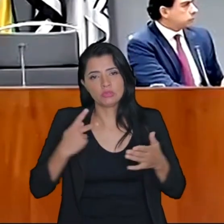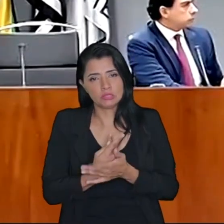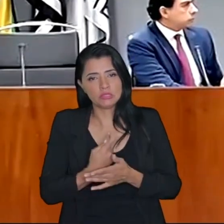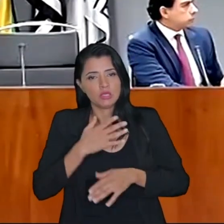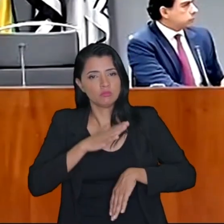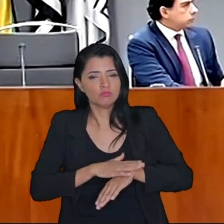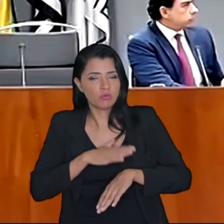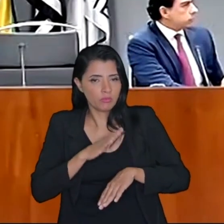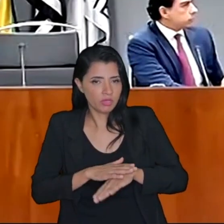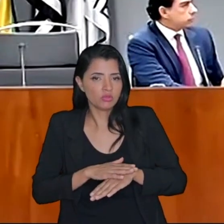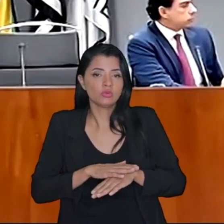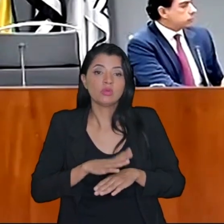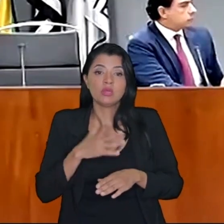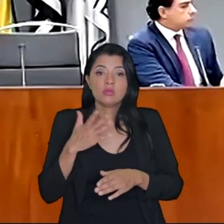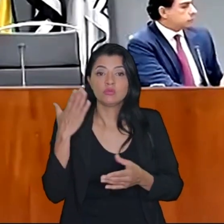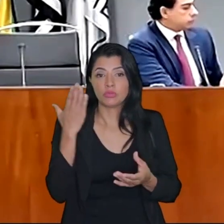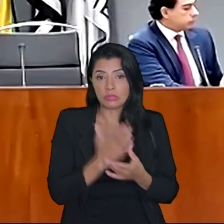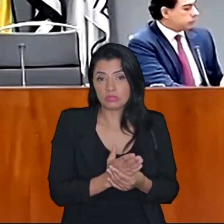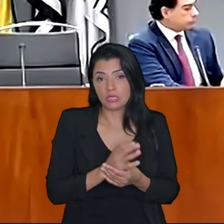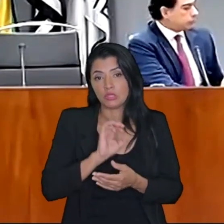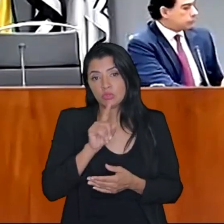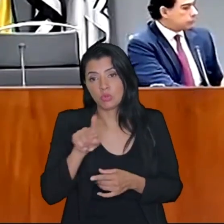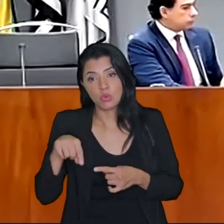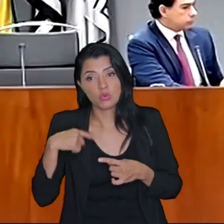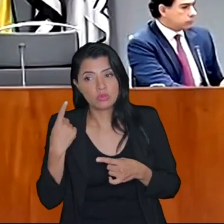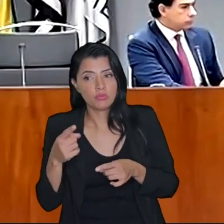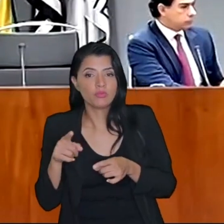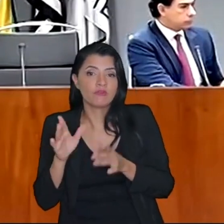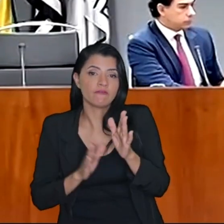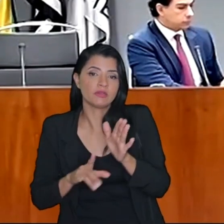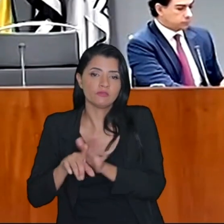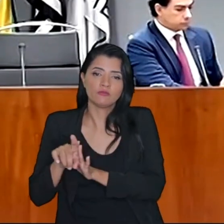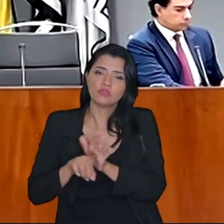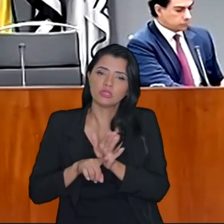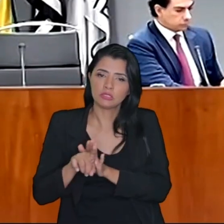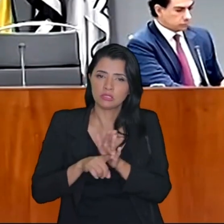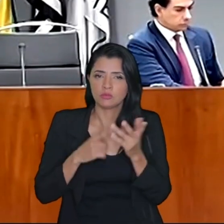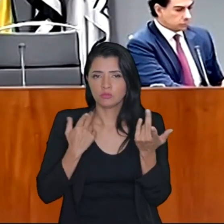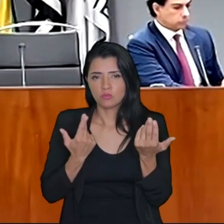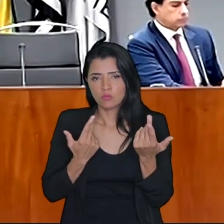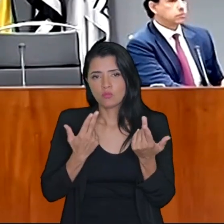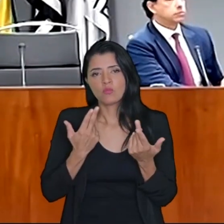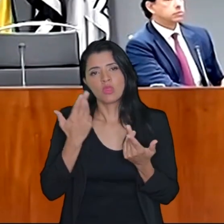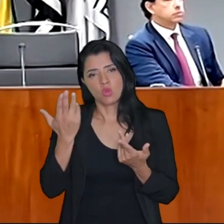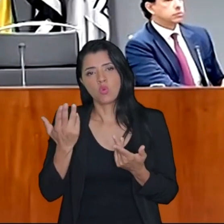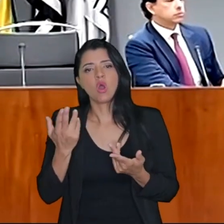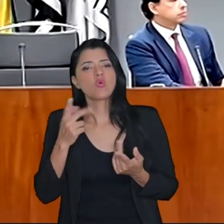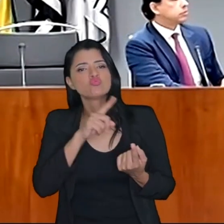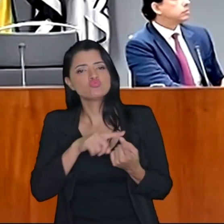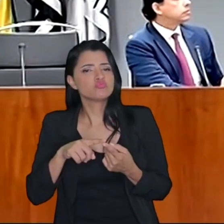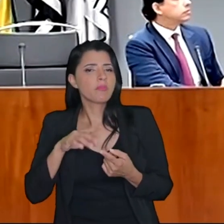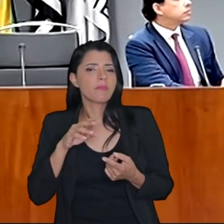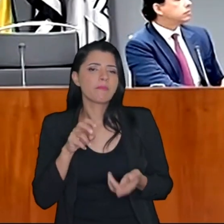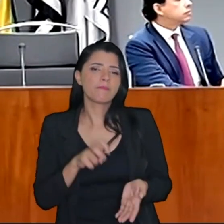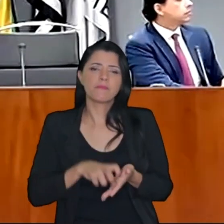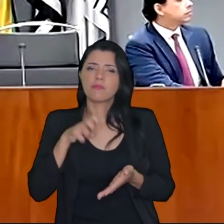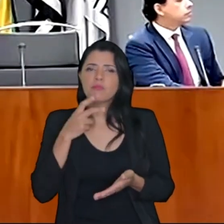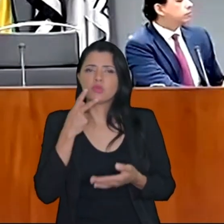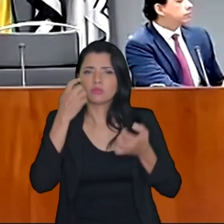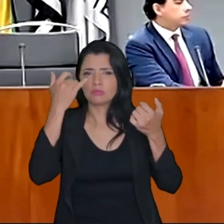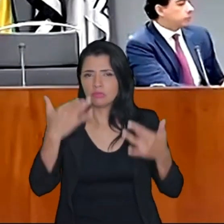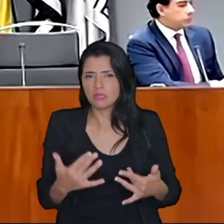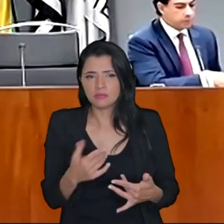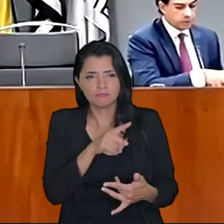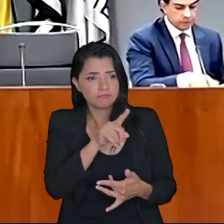durante a ação penal ou se ela tem que acontecer apenas durante a fase de investigação, como diz o tipo penal. Quem gostaria